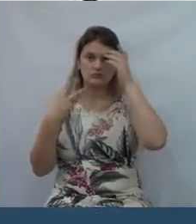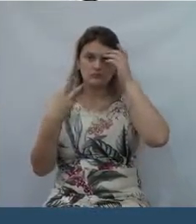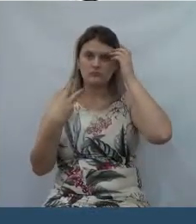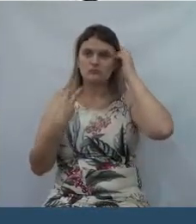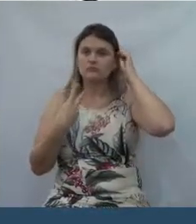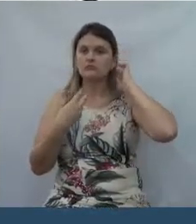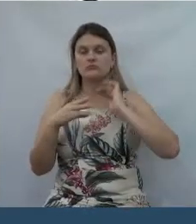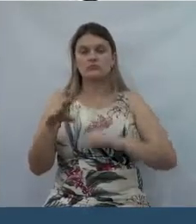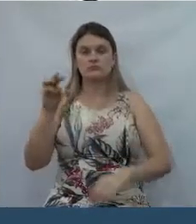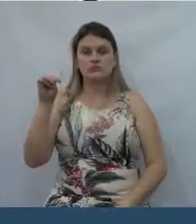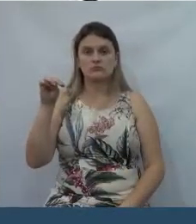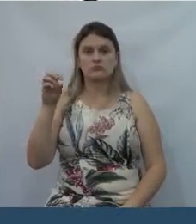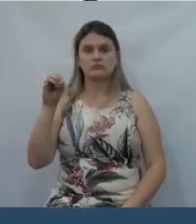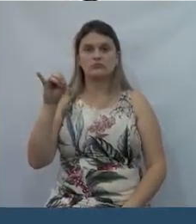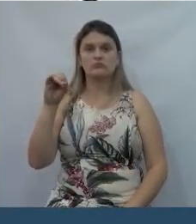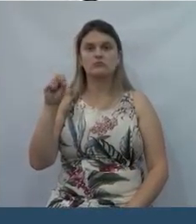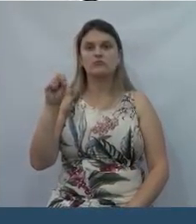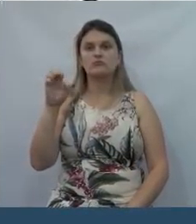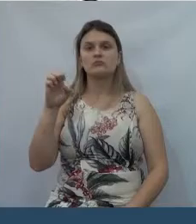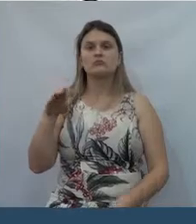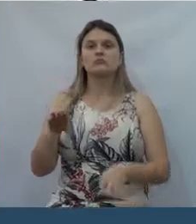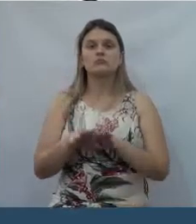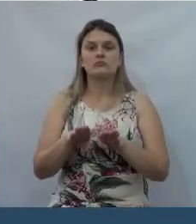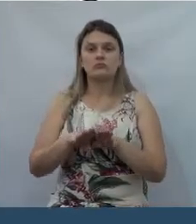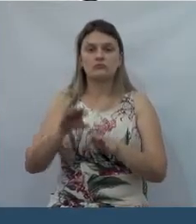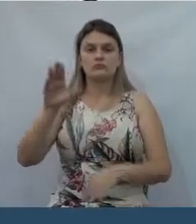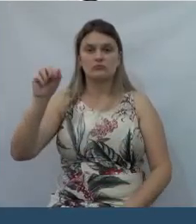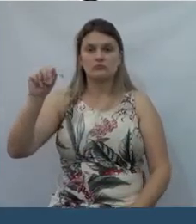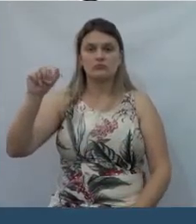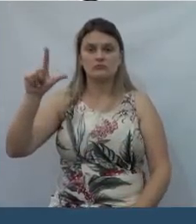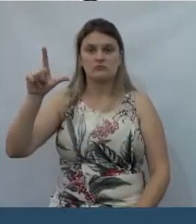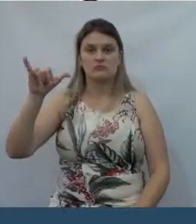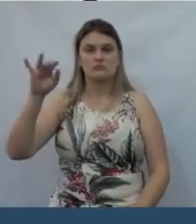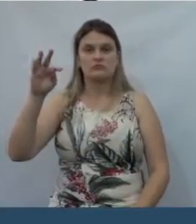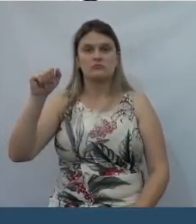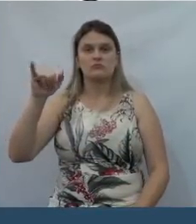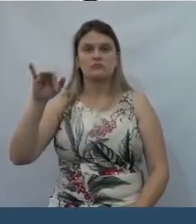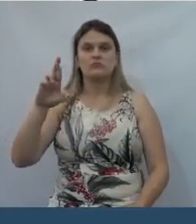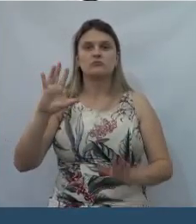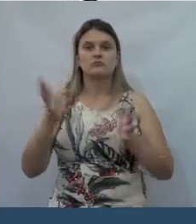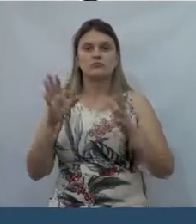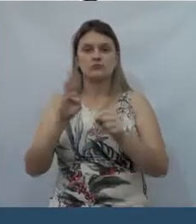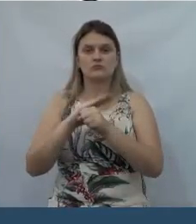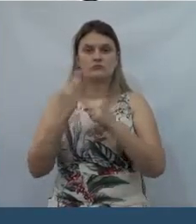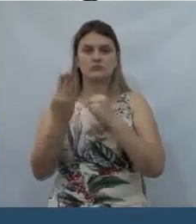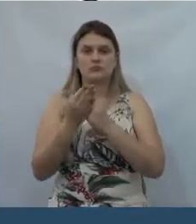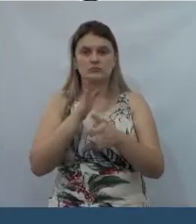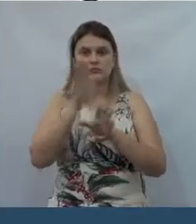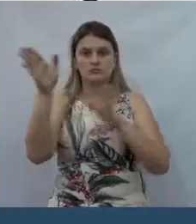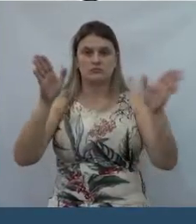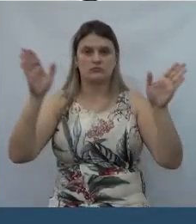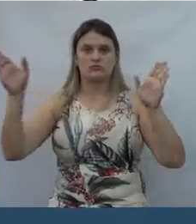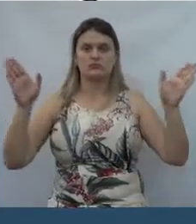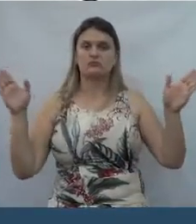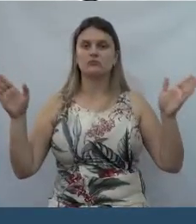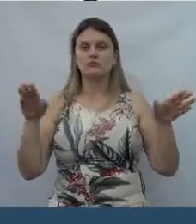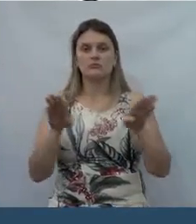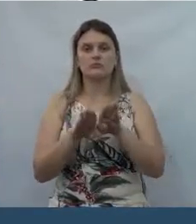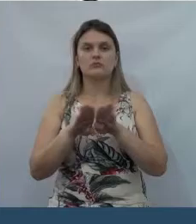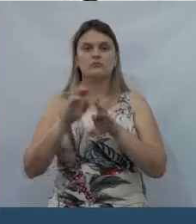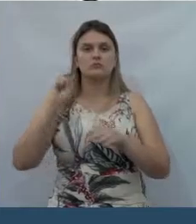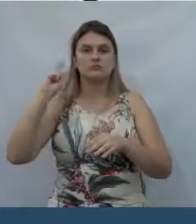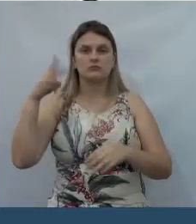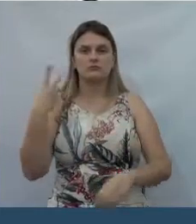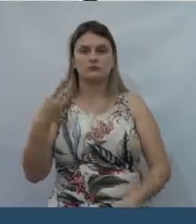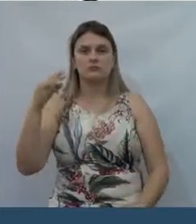vereador Moisés Benazzi, vereador Altair Iguaçuano, que até estavam em outros bairros fazendo atendimento, o vereador Moisés, se não me engano,